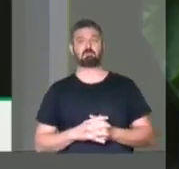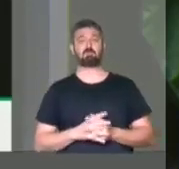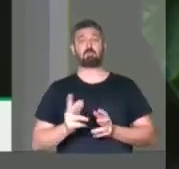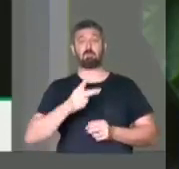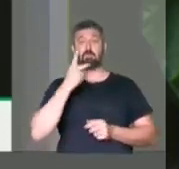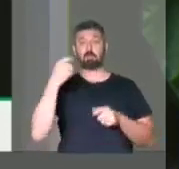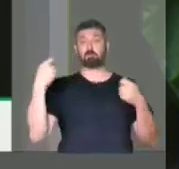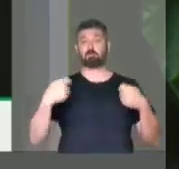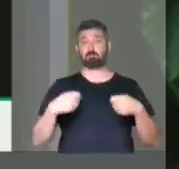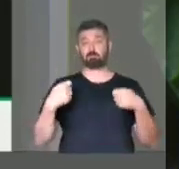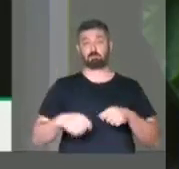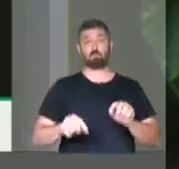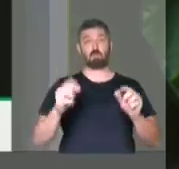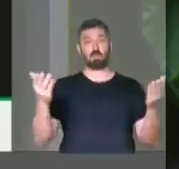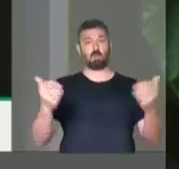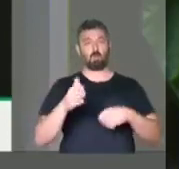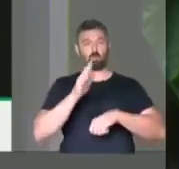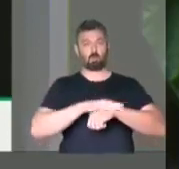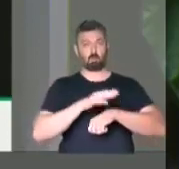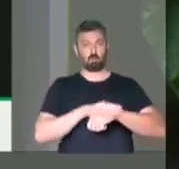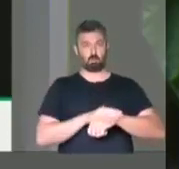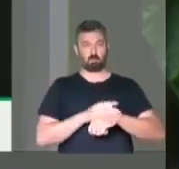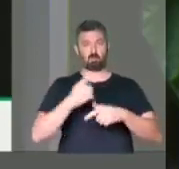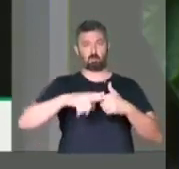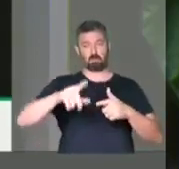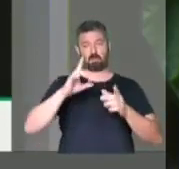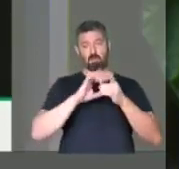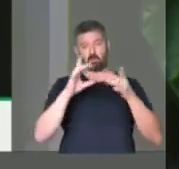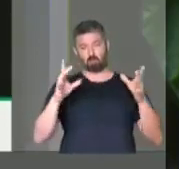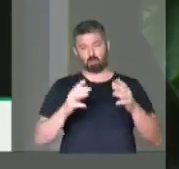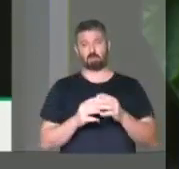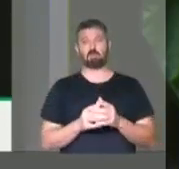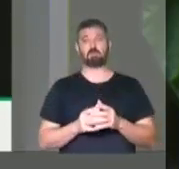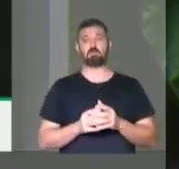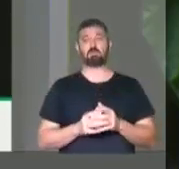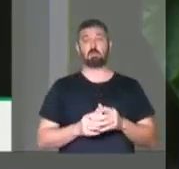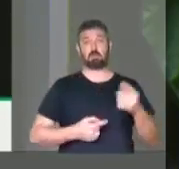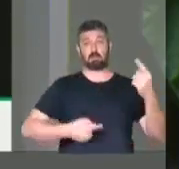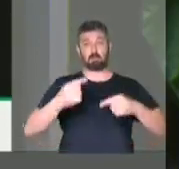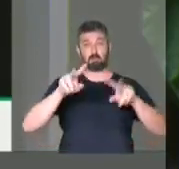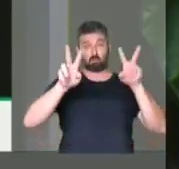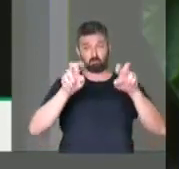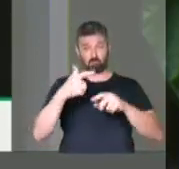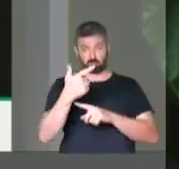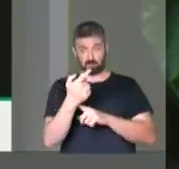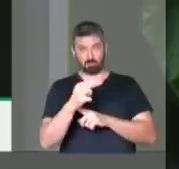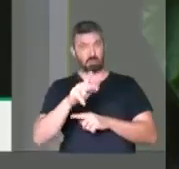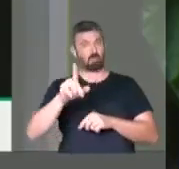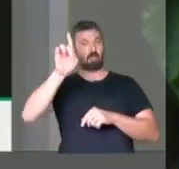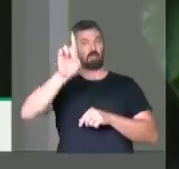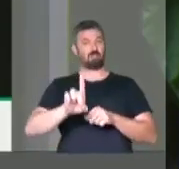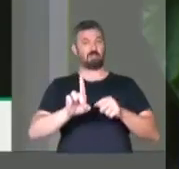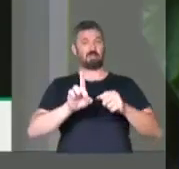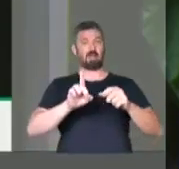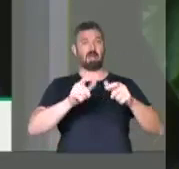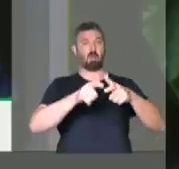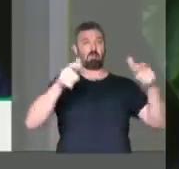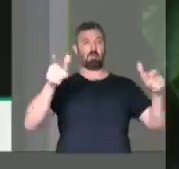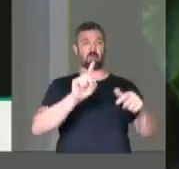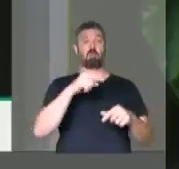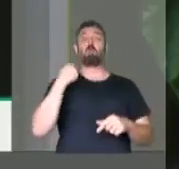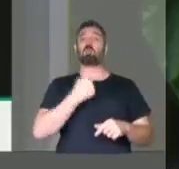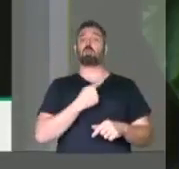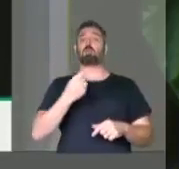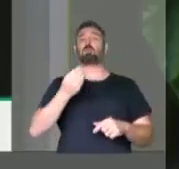importante dizer que esse momento da crise da democracia, onde a gente aqui está debatendo armas e não ampliação de direitos, a gente tinha que